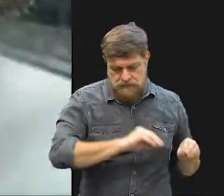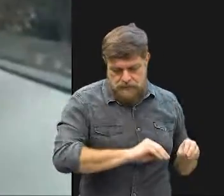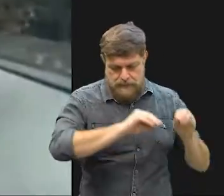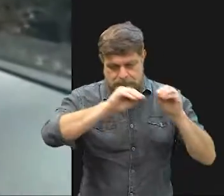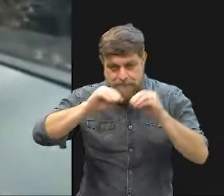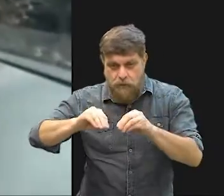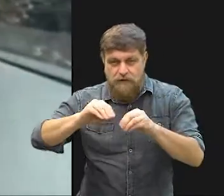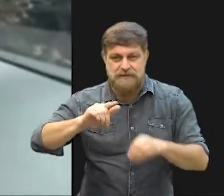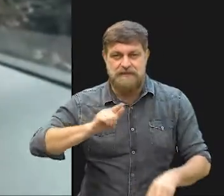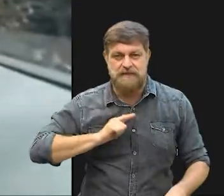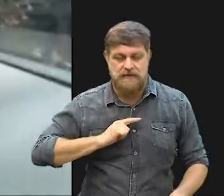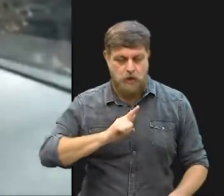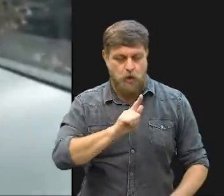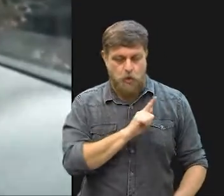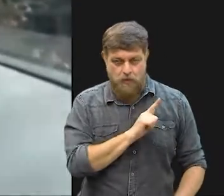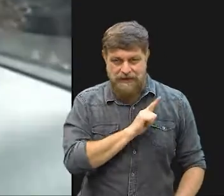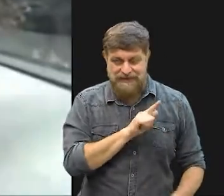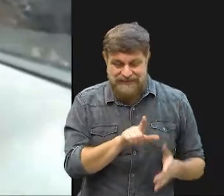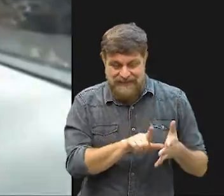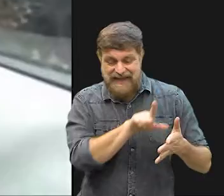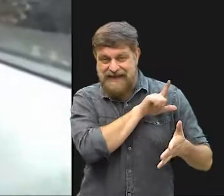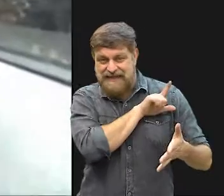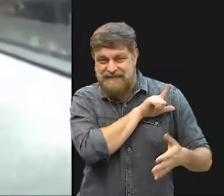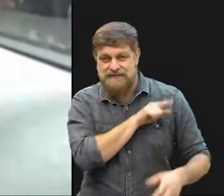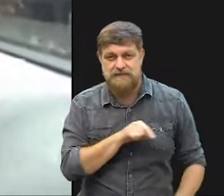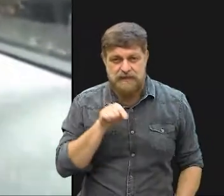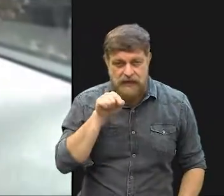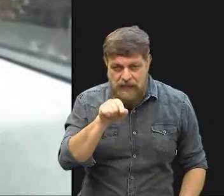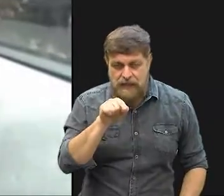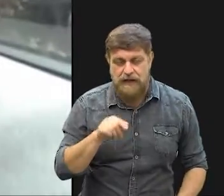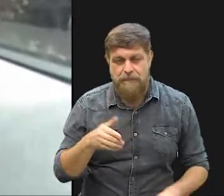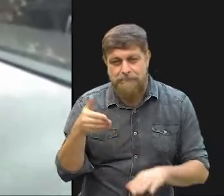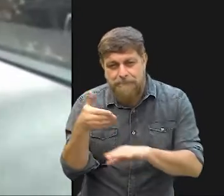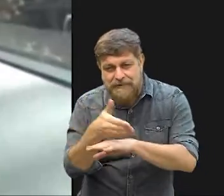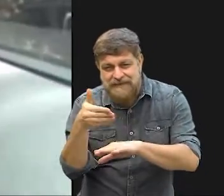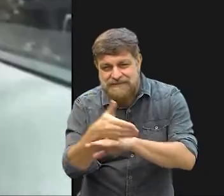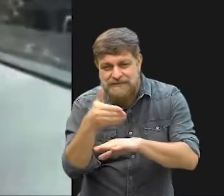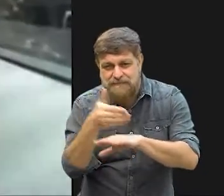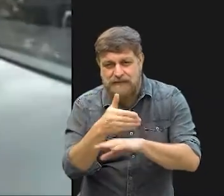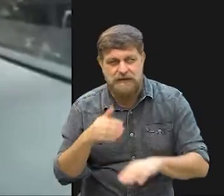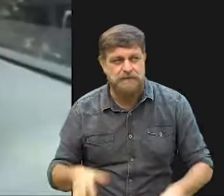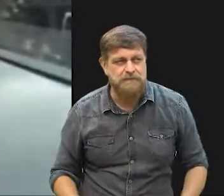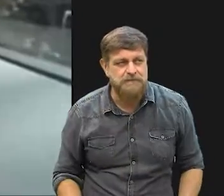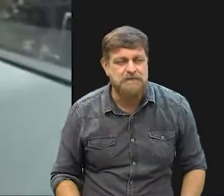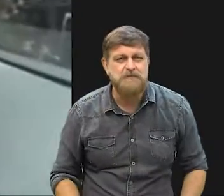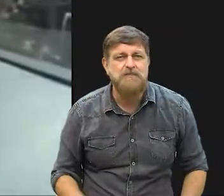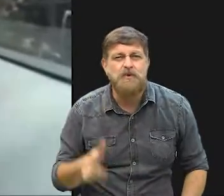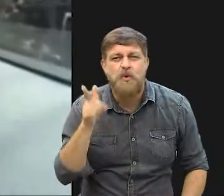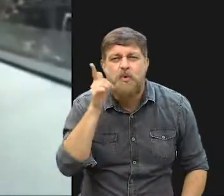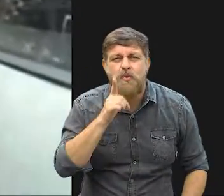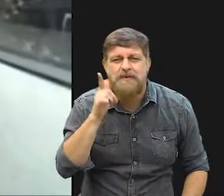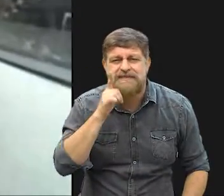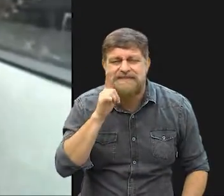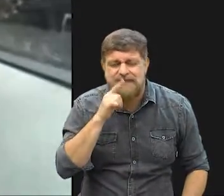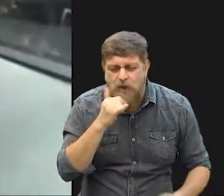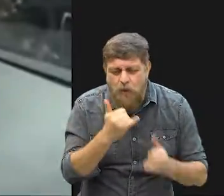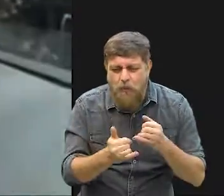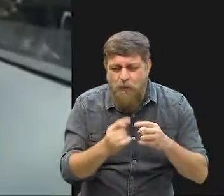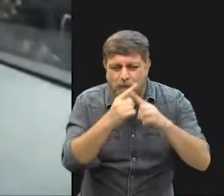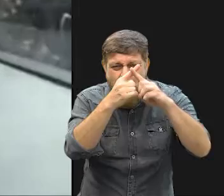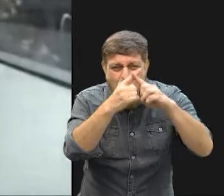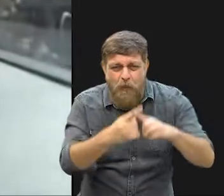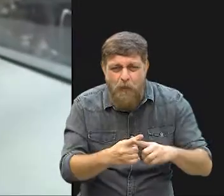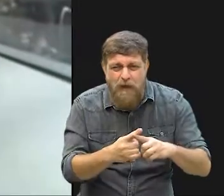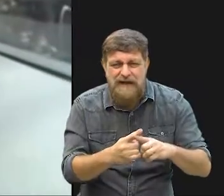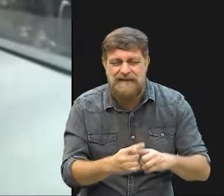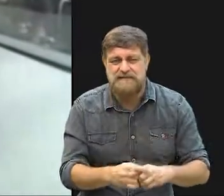que levou o Guarani antes da Ponte Preta, ela chegou a alcançar semifinais,